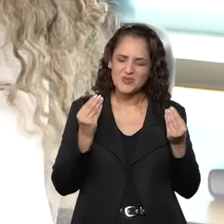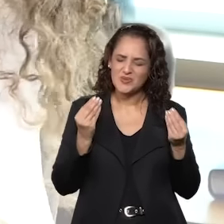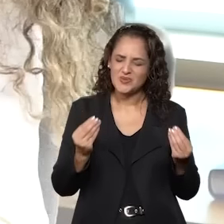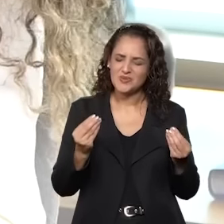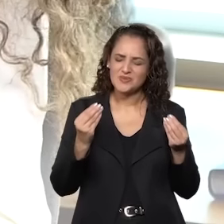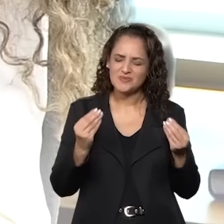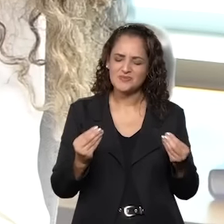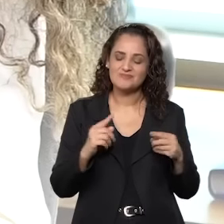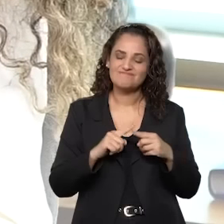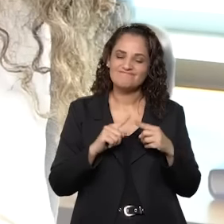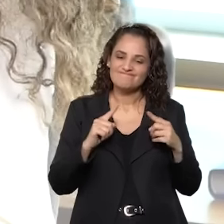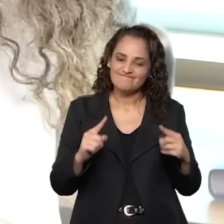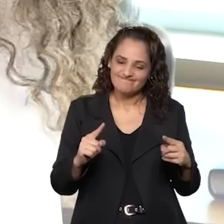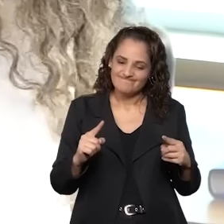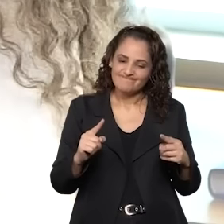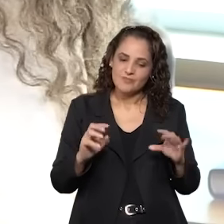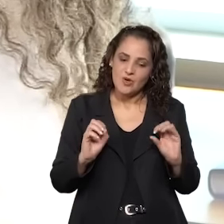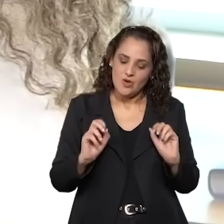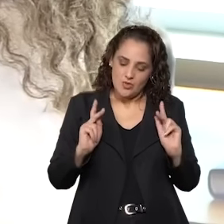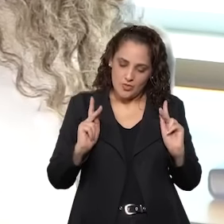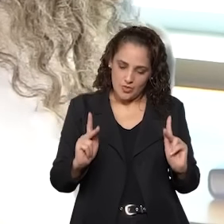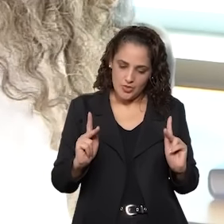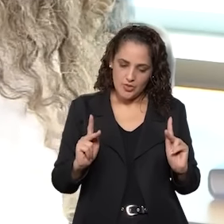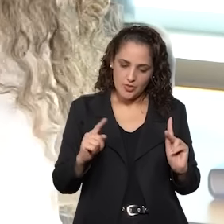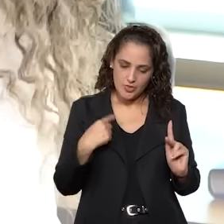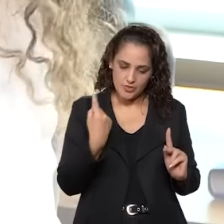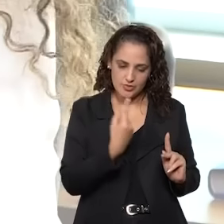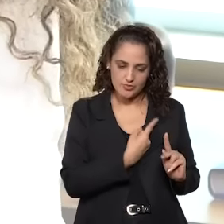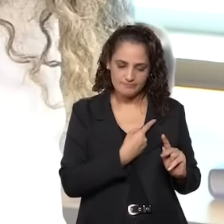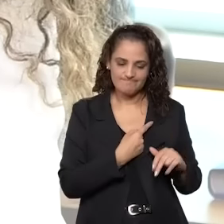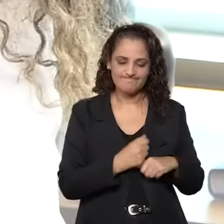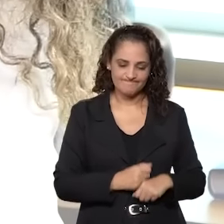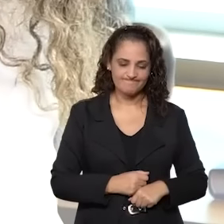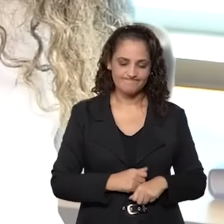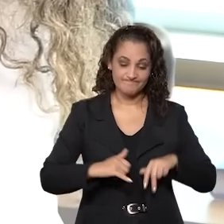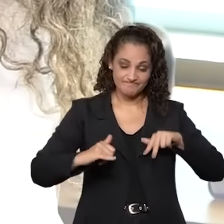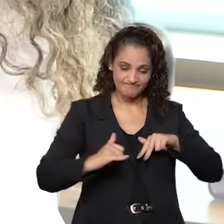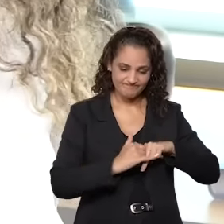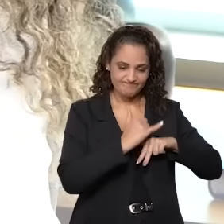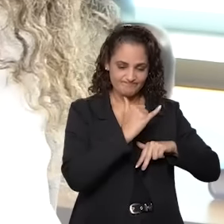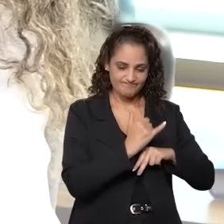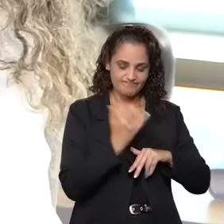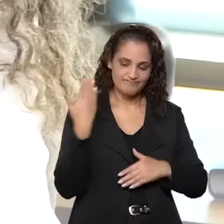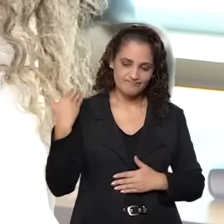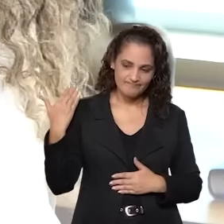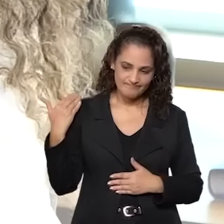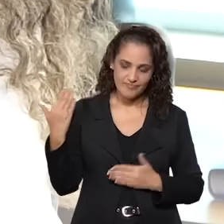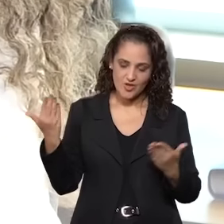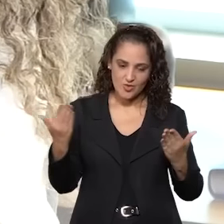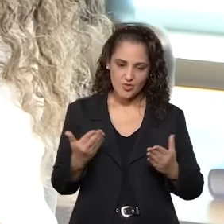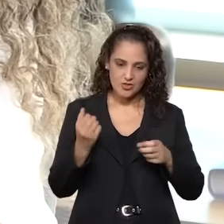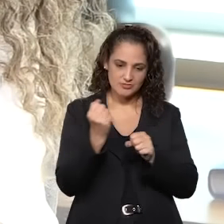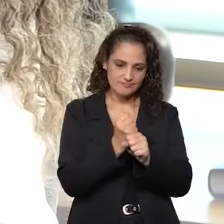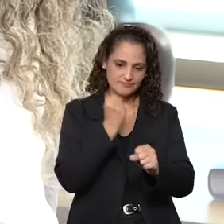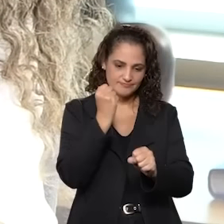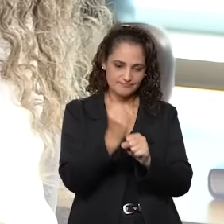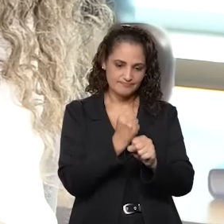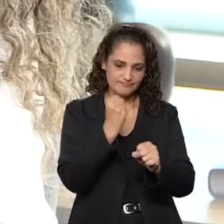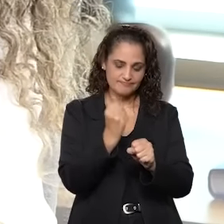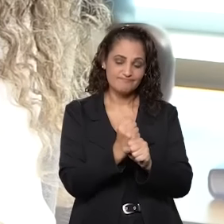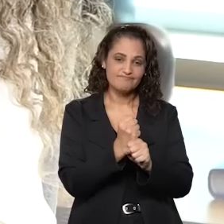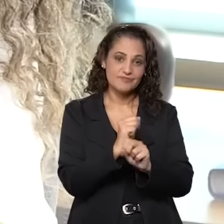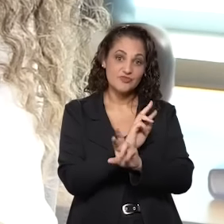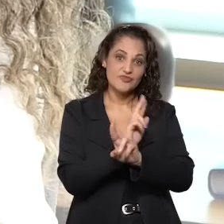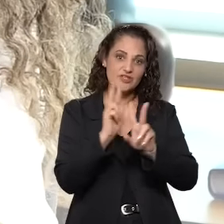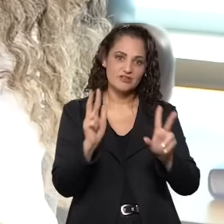do nosso tempo e e hoje a gente tá aqui para construir algo diferente então é trazer pra luz da consciência é